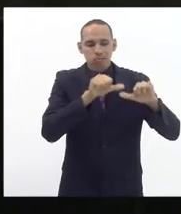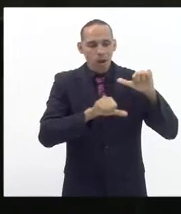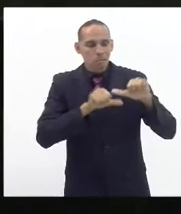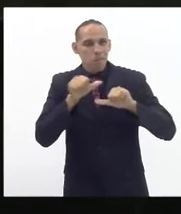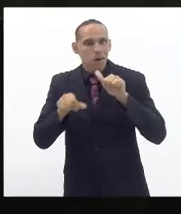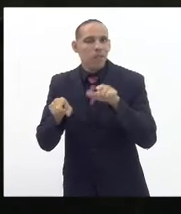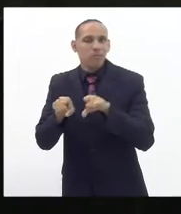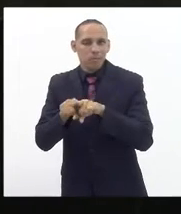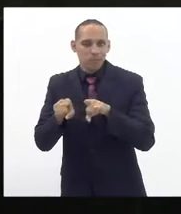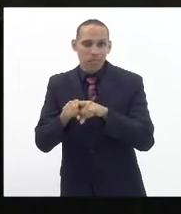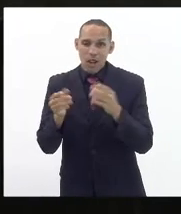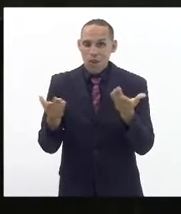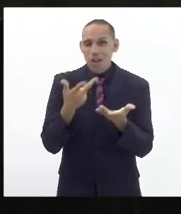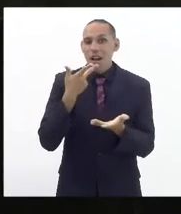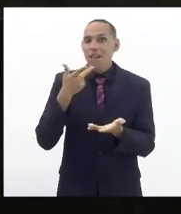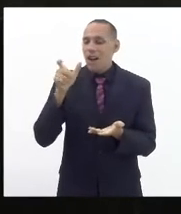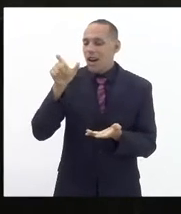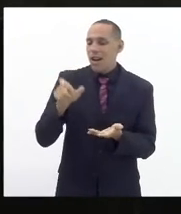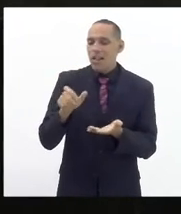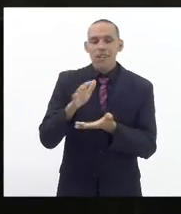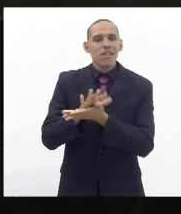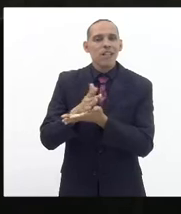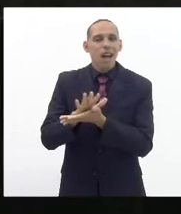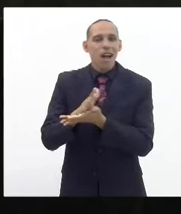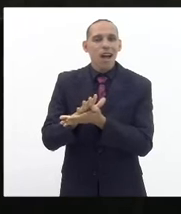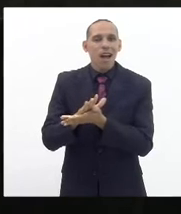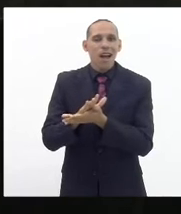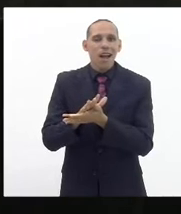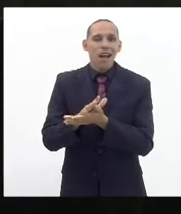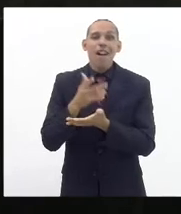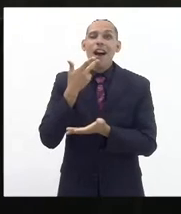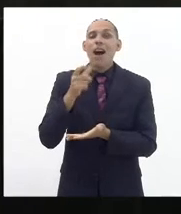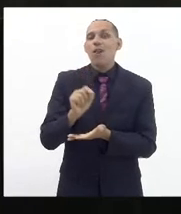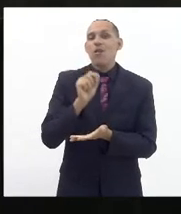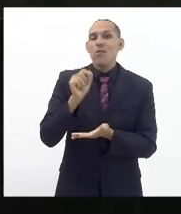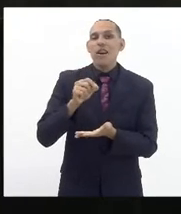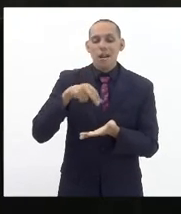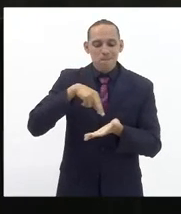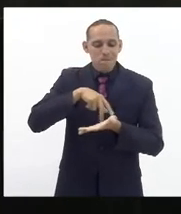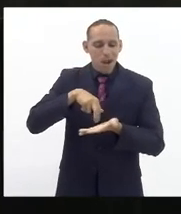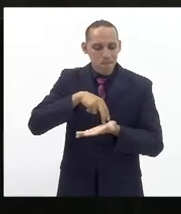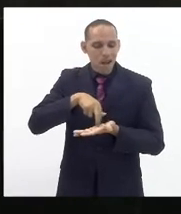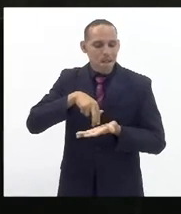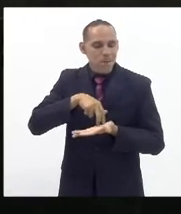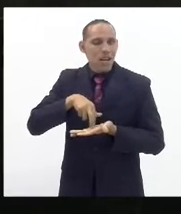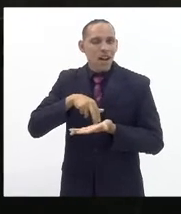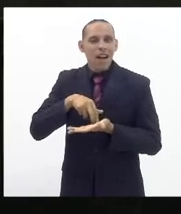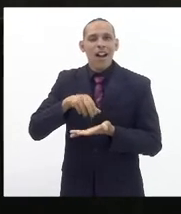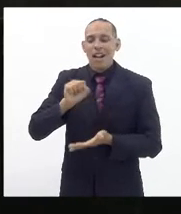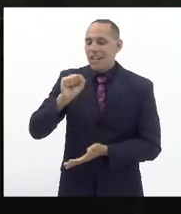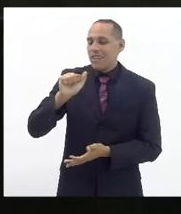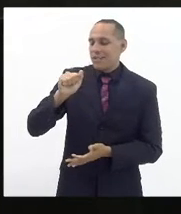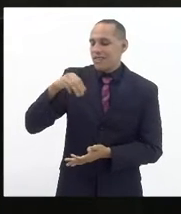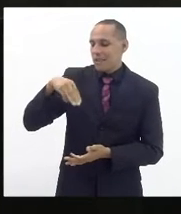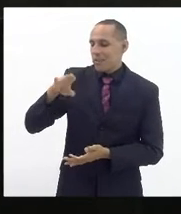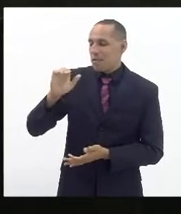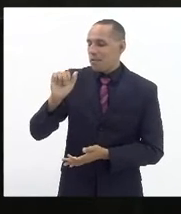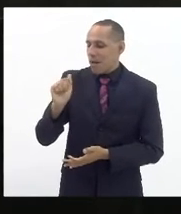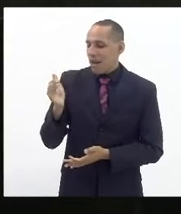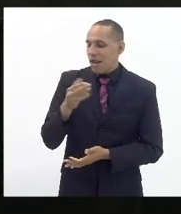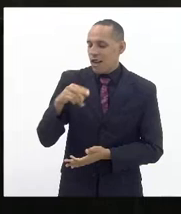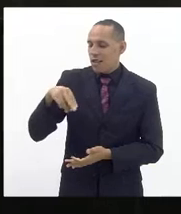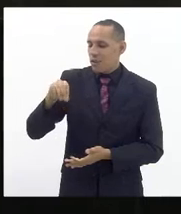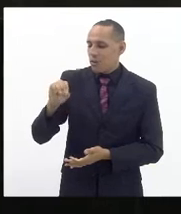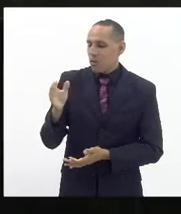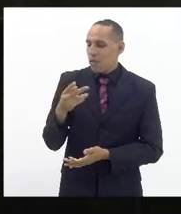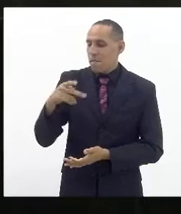dia, ao falar de samba, não tem como não falar do samba no pé, né? Da expressão corporal de